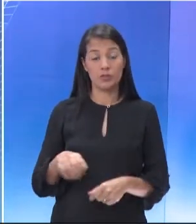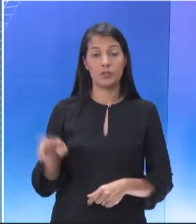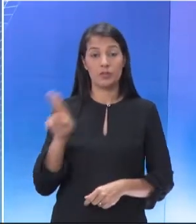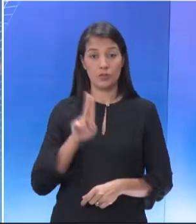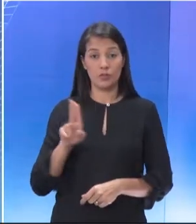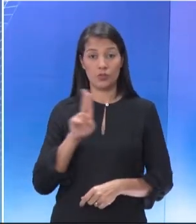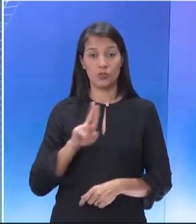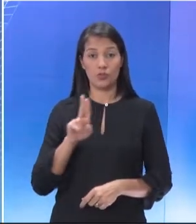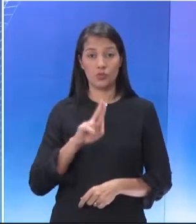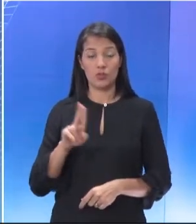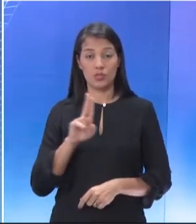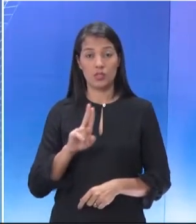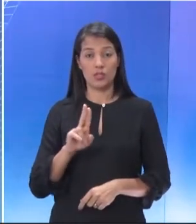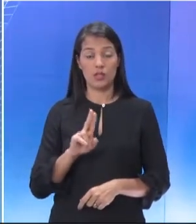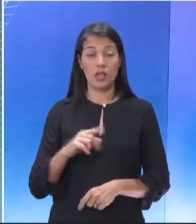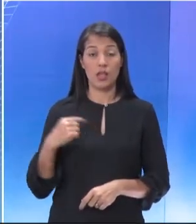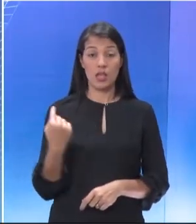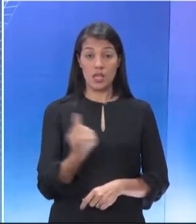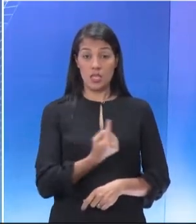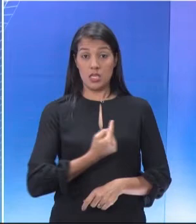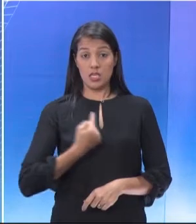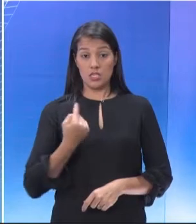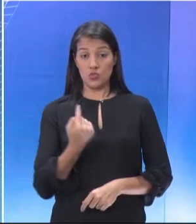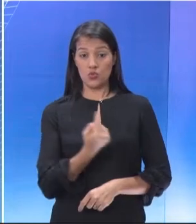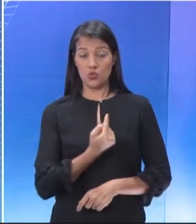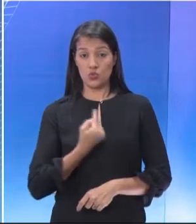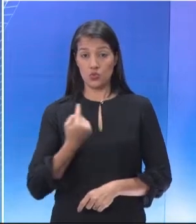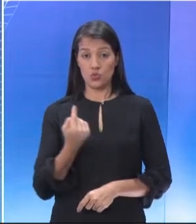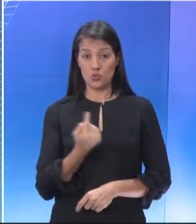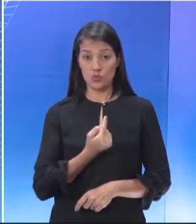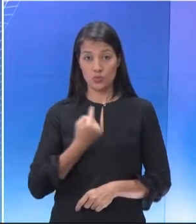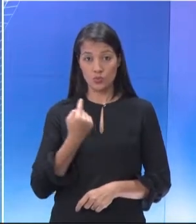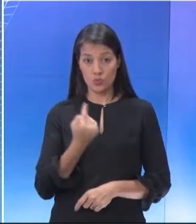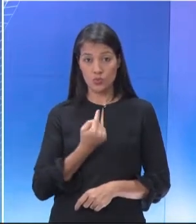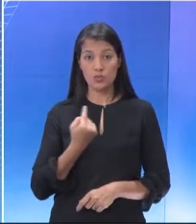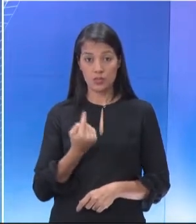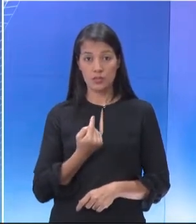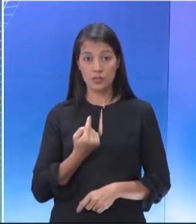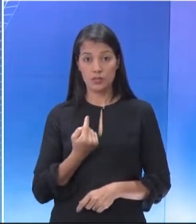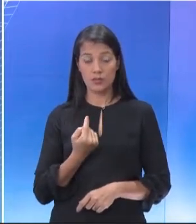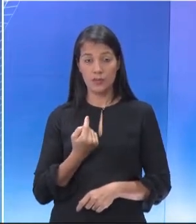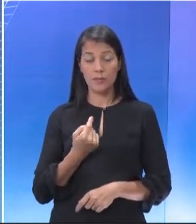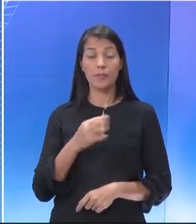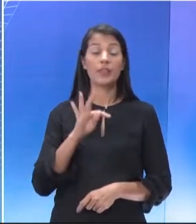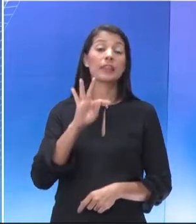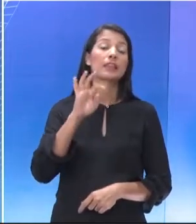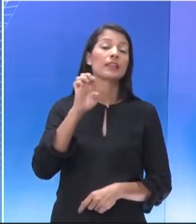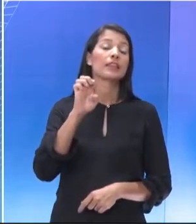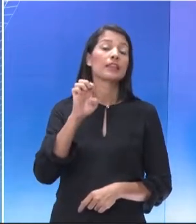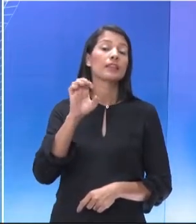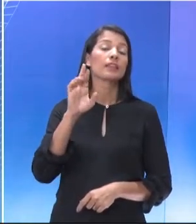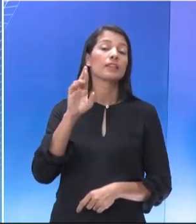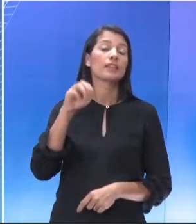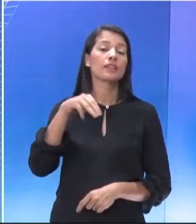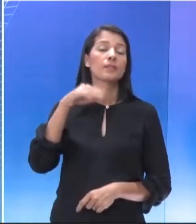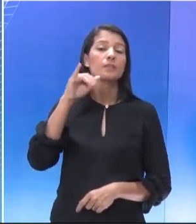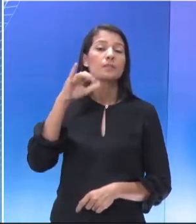poder produzir a sua capa gordurosa, essa gordura que ela insiste aí de habitar a nossa